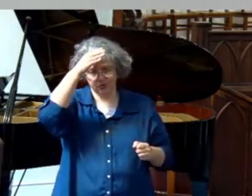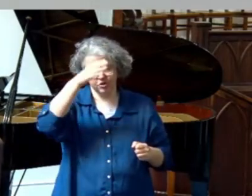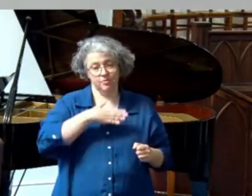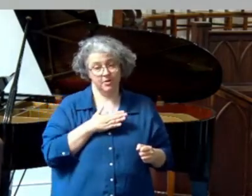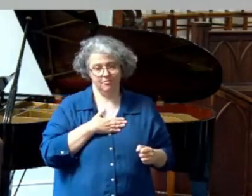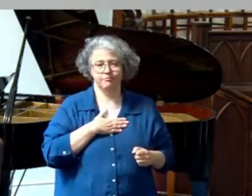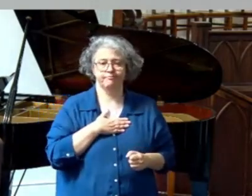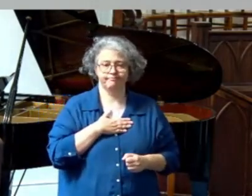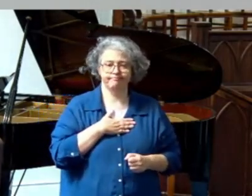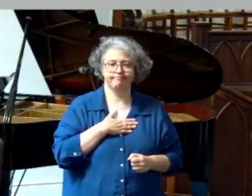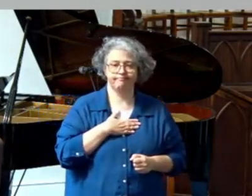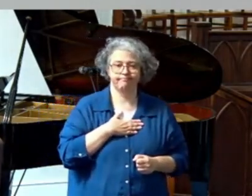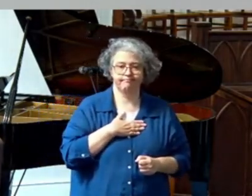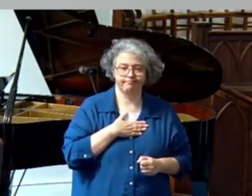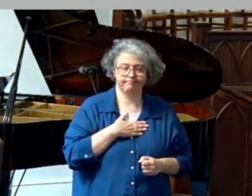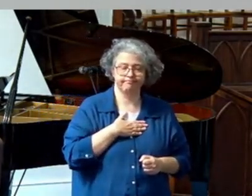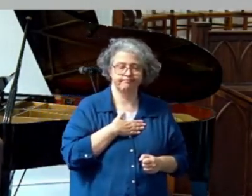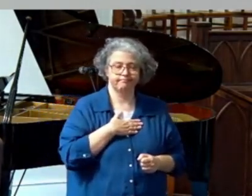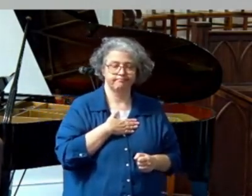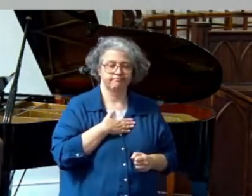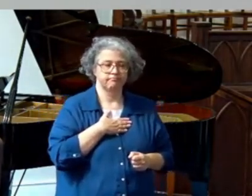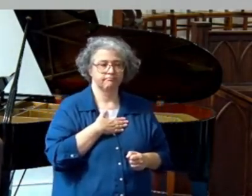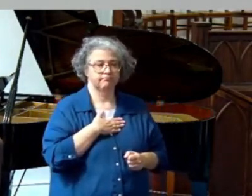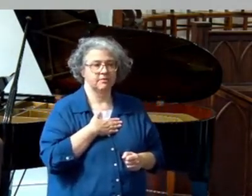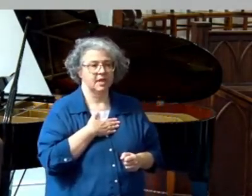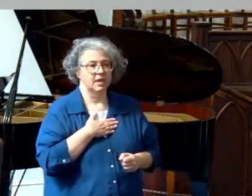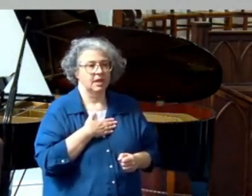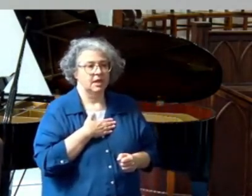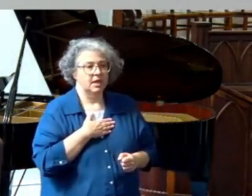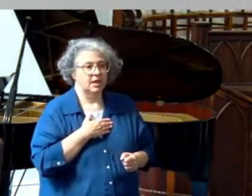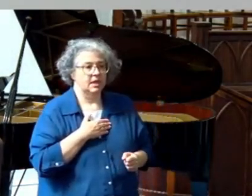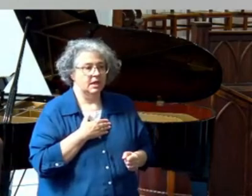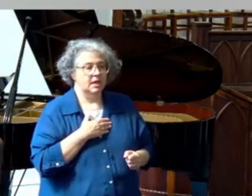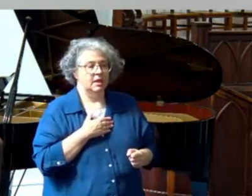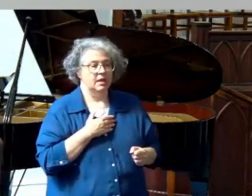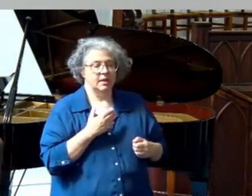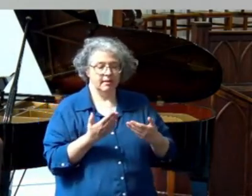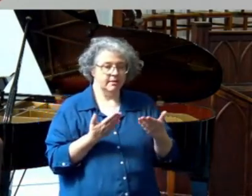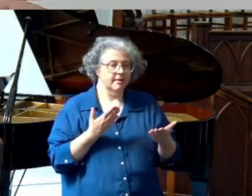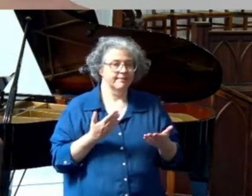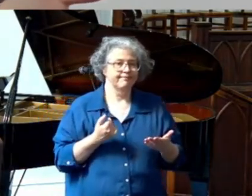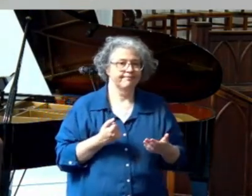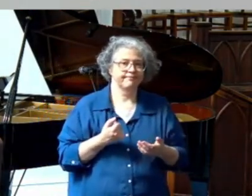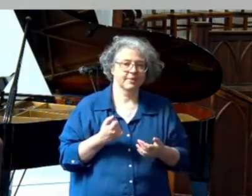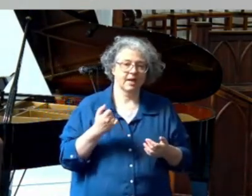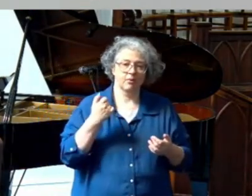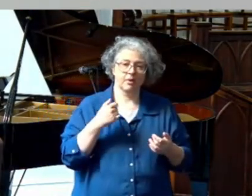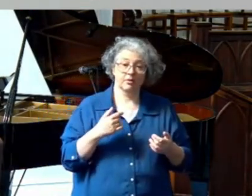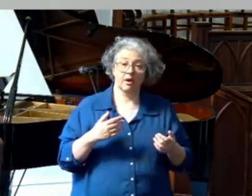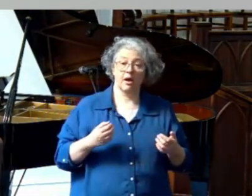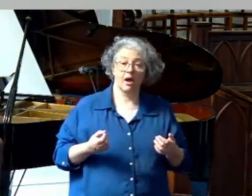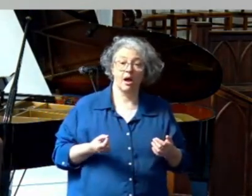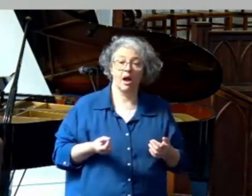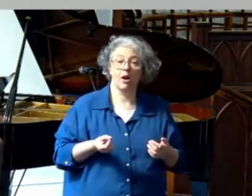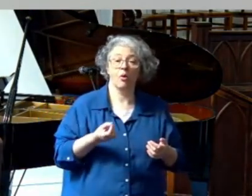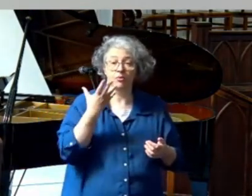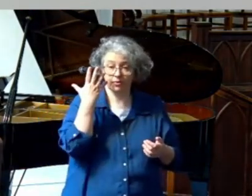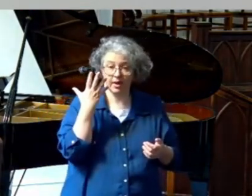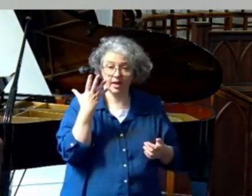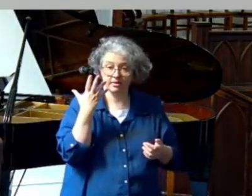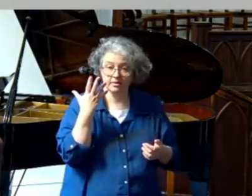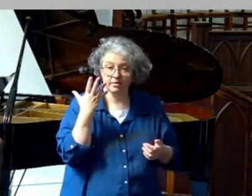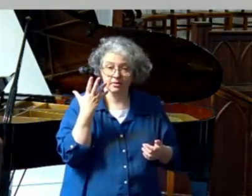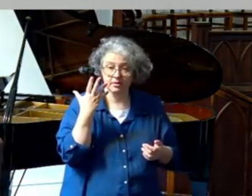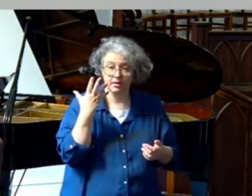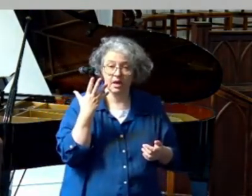já parou para pensar como a morte nos faz pensar na vida? Não todos, claro, mas a